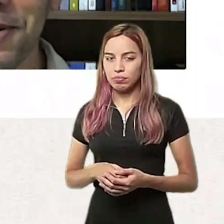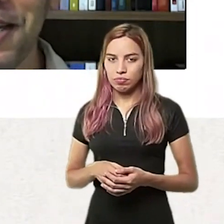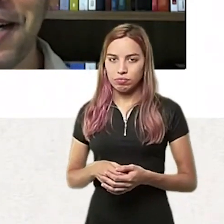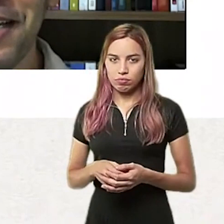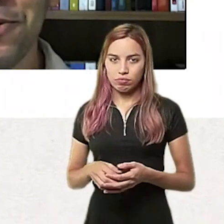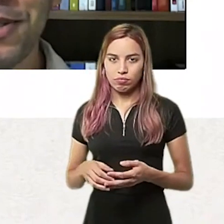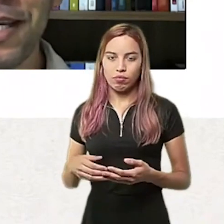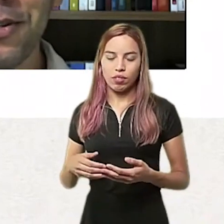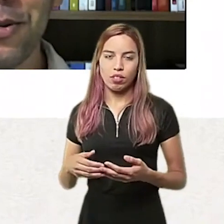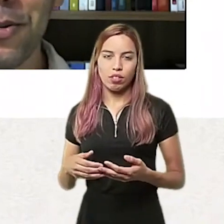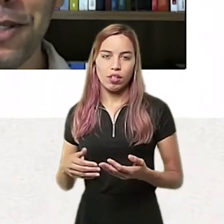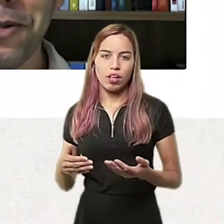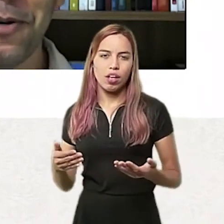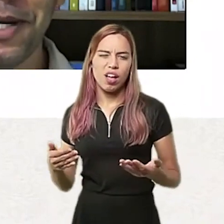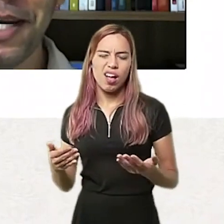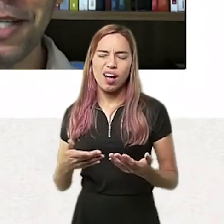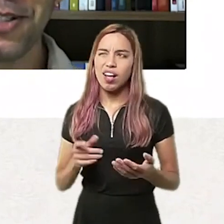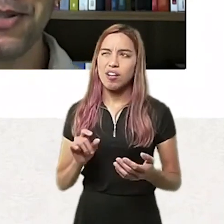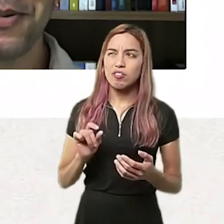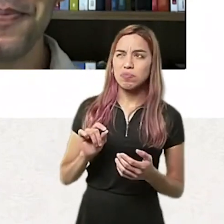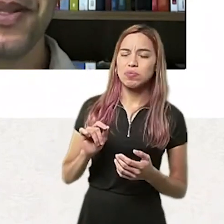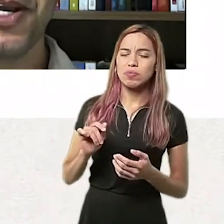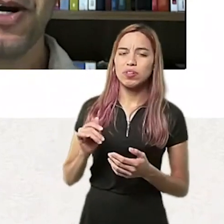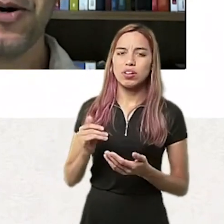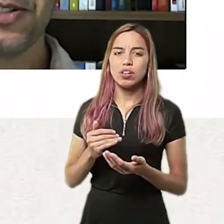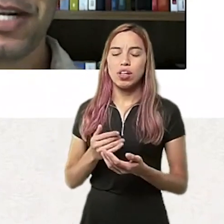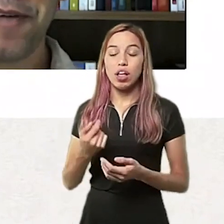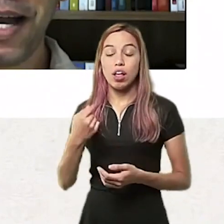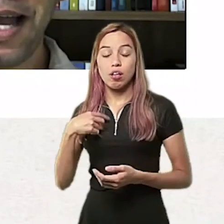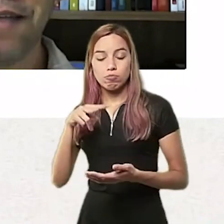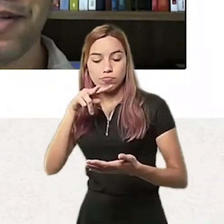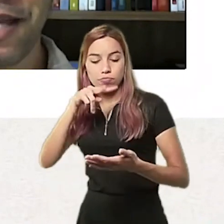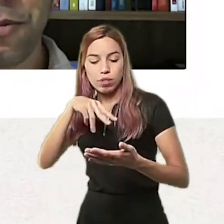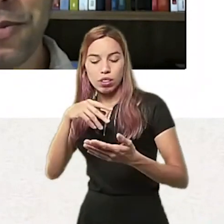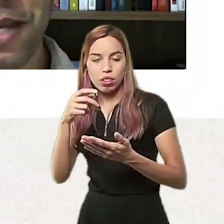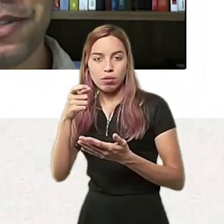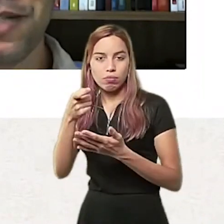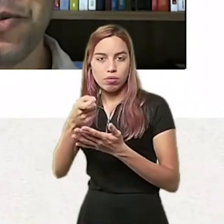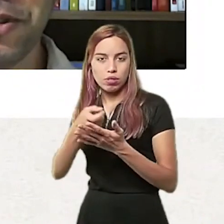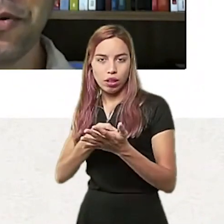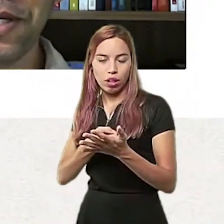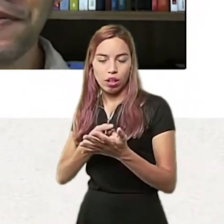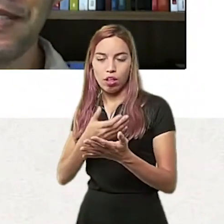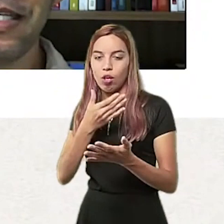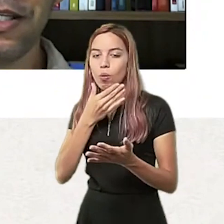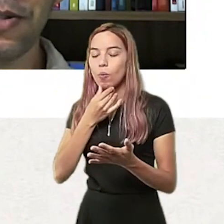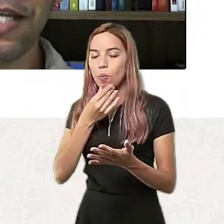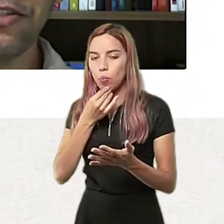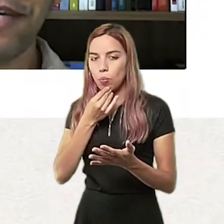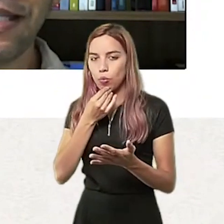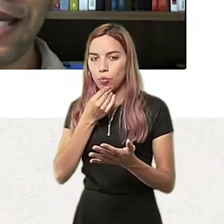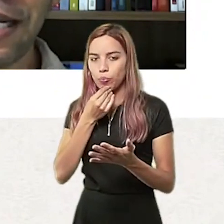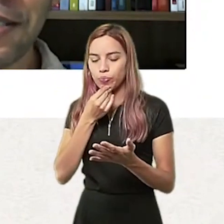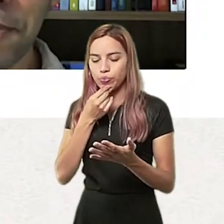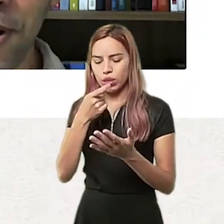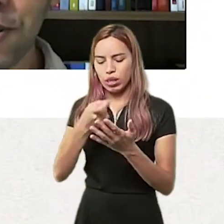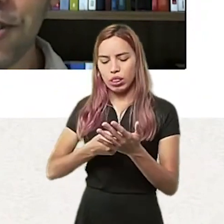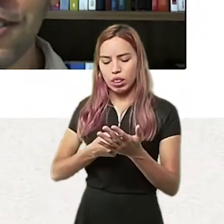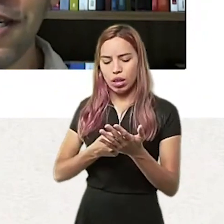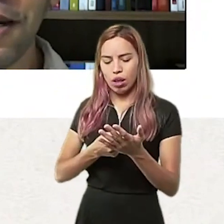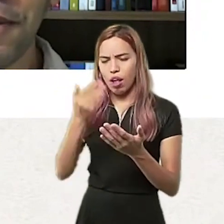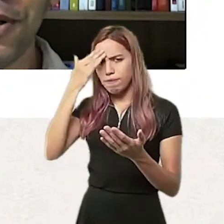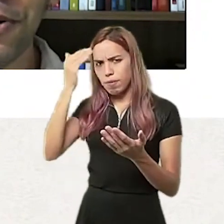Recentemente eu reli um texto do Antônio Cândido, onde ele falava, é um texto muito conhecido, quem tiver